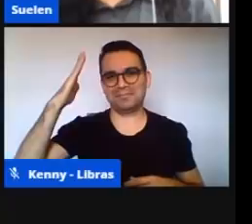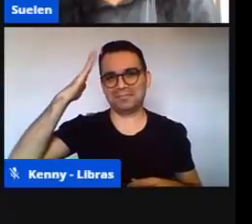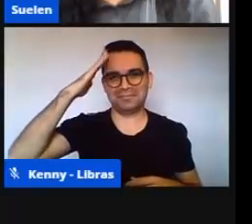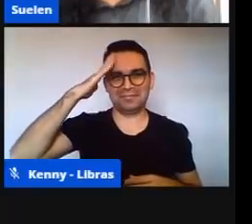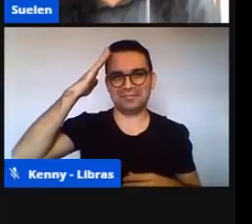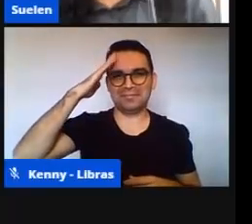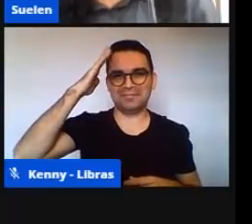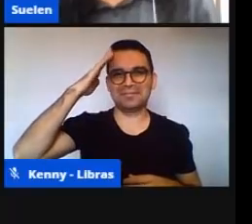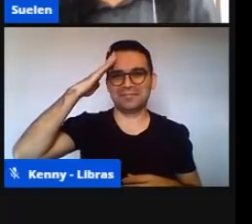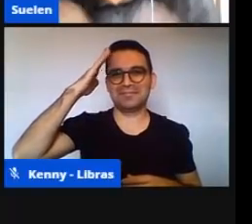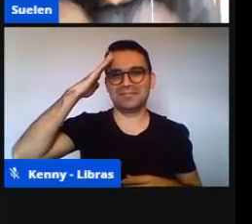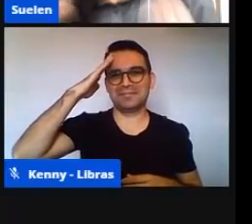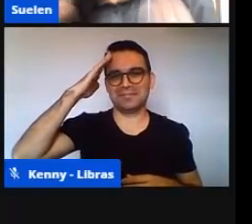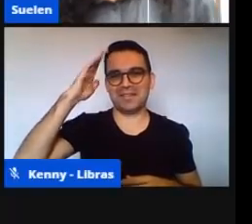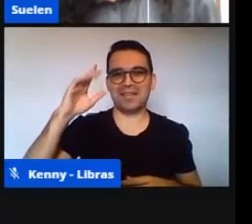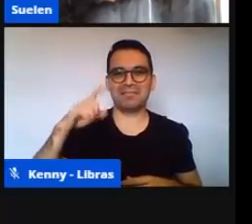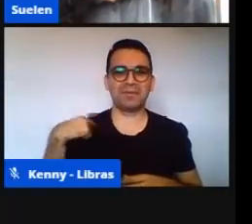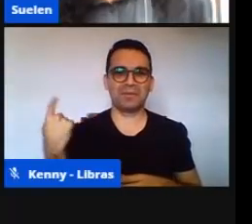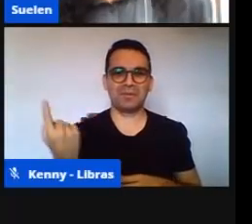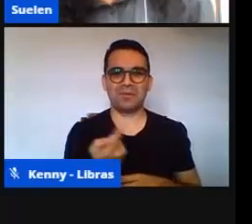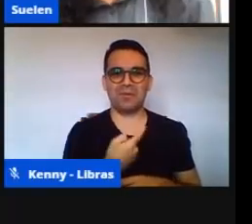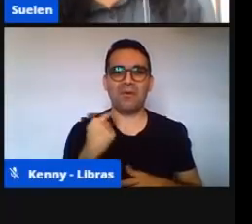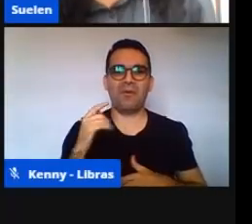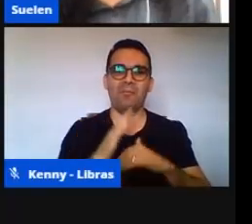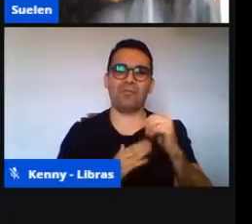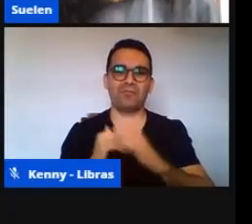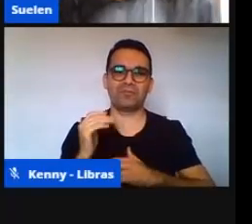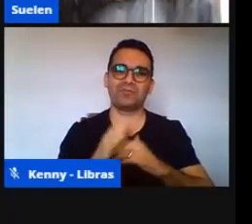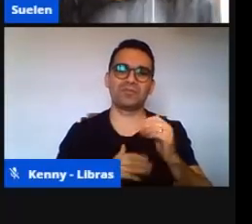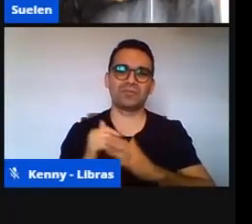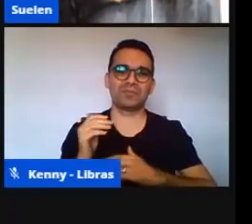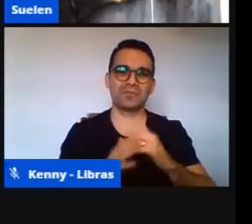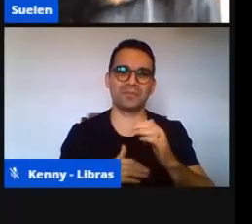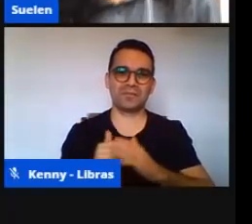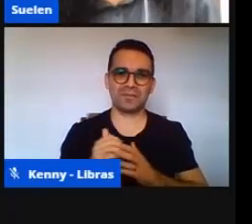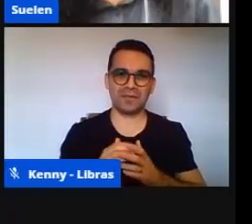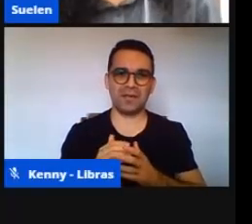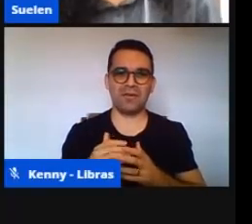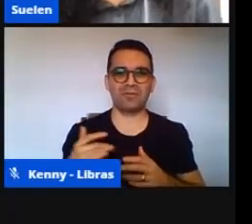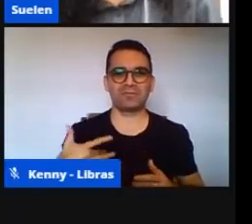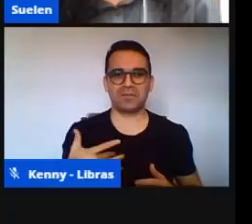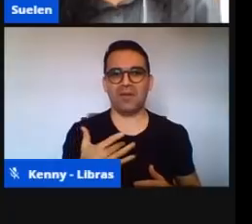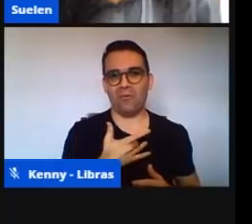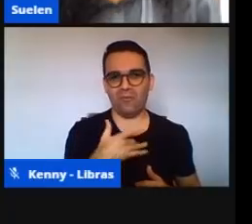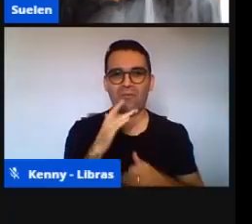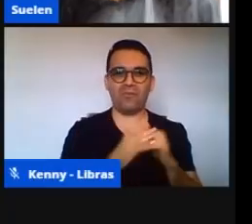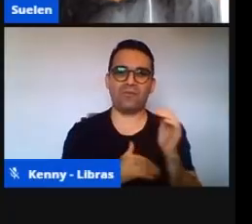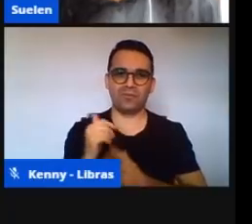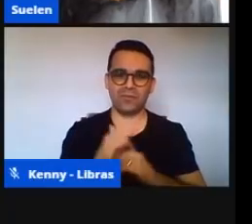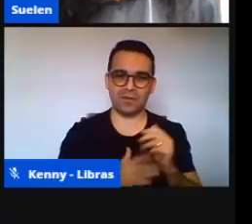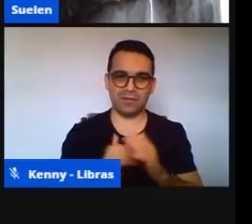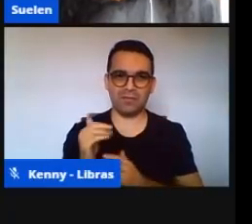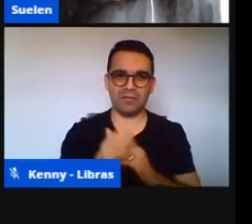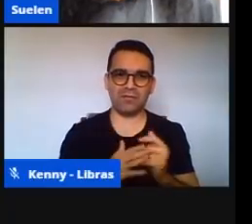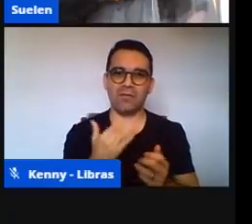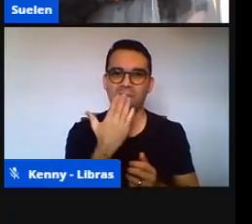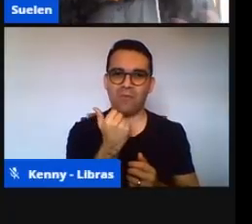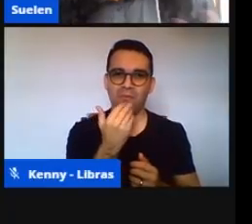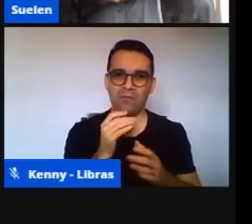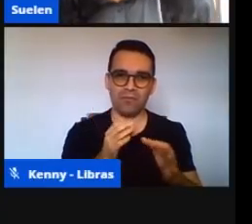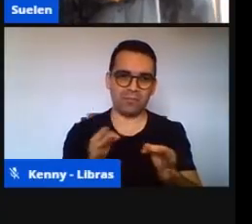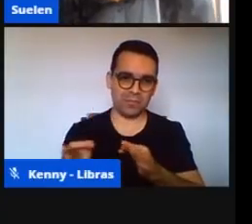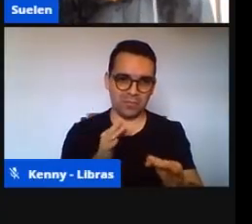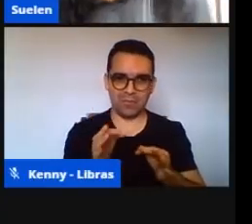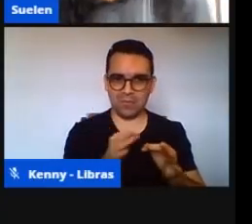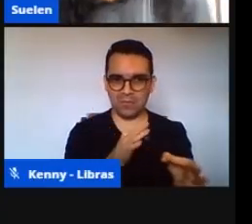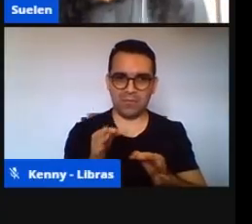sobre higiene das mãos, a gente fala tanto sobre esses assuntos que vêm sendo enfatizados agora, que